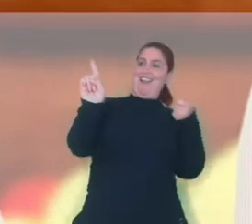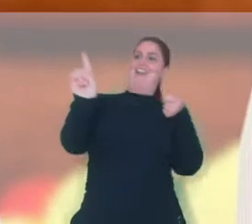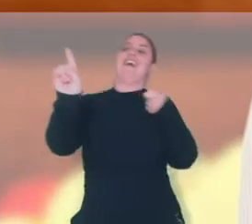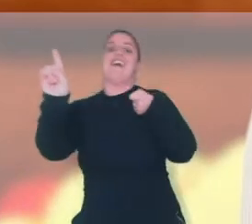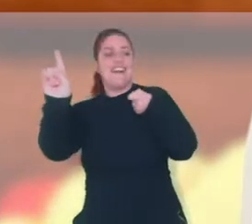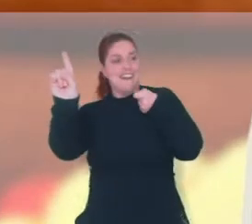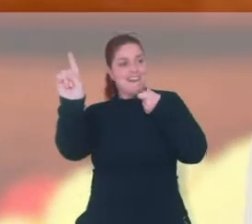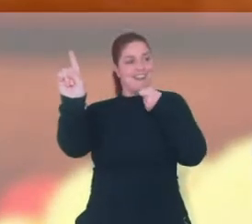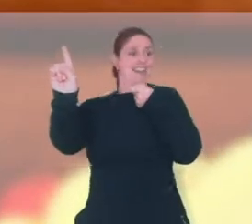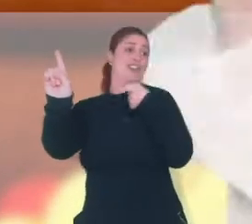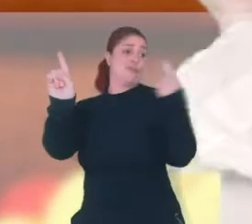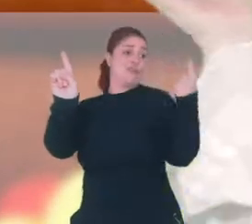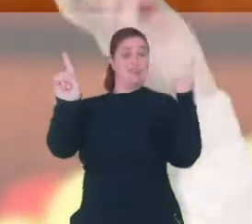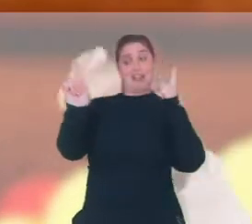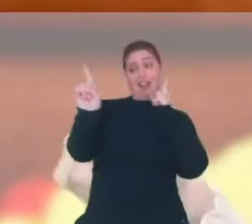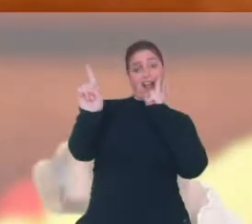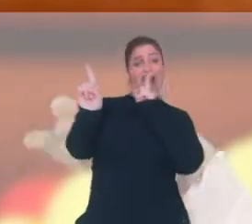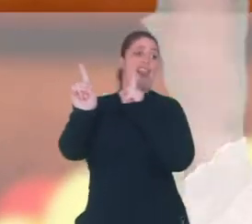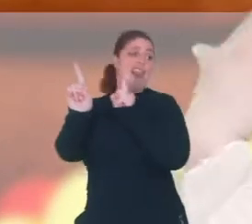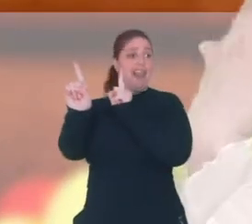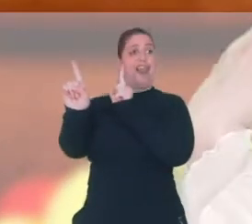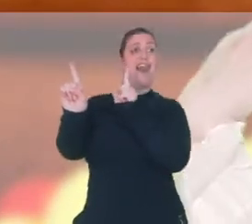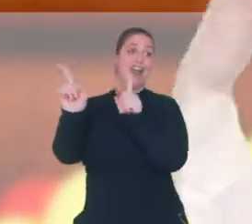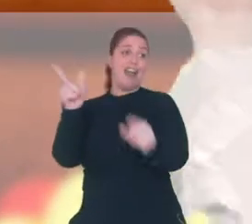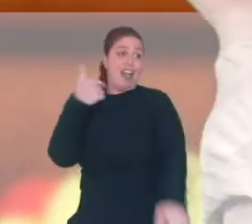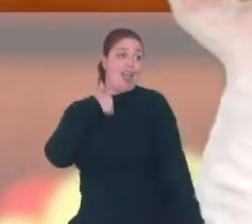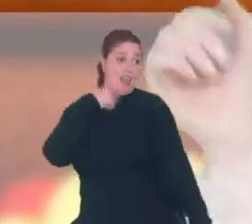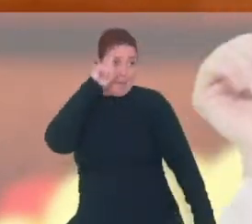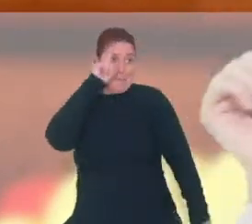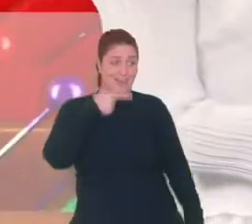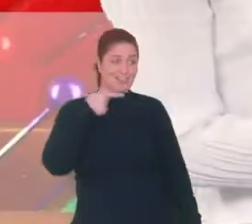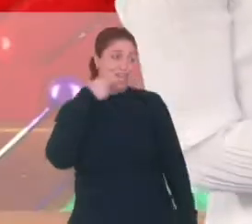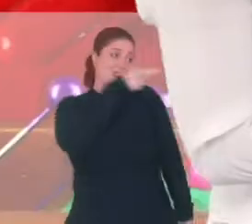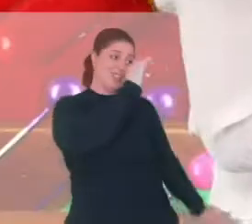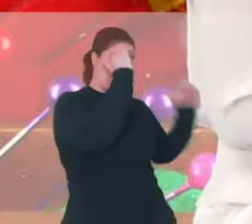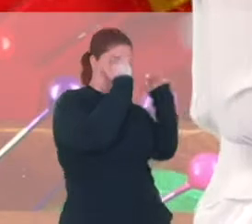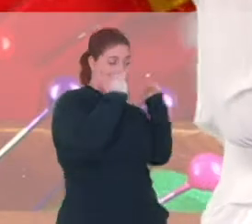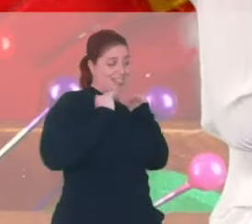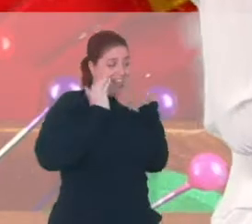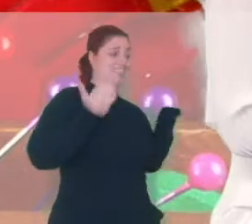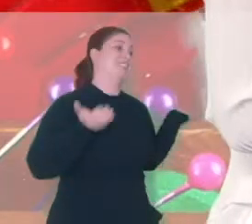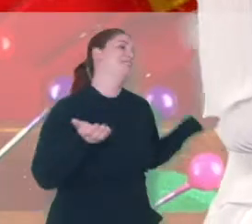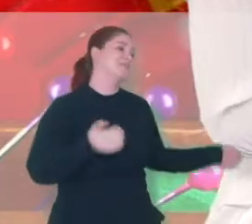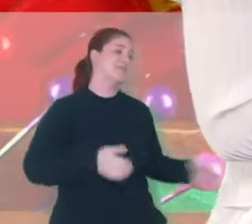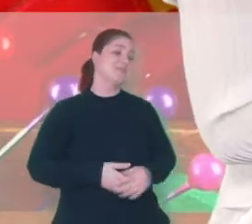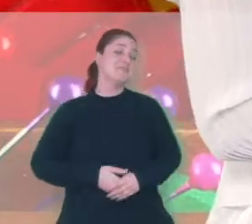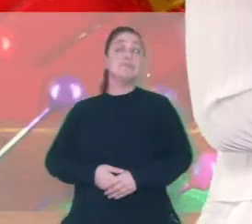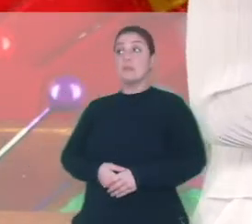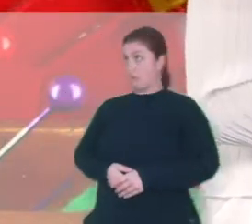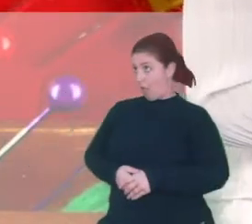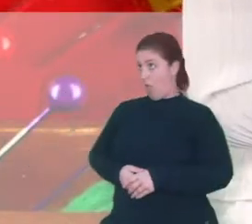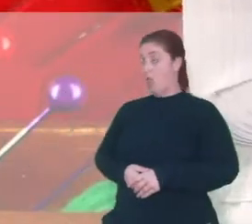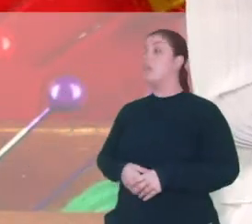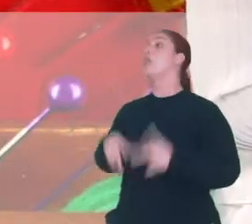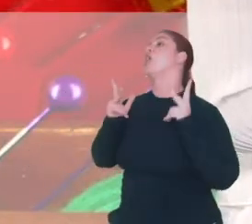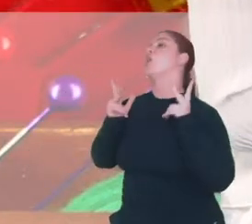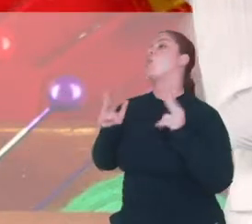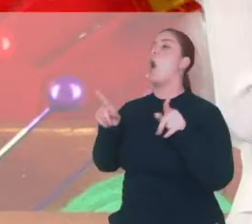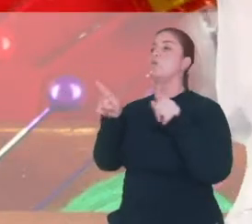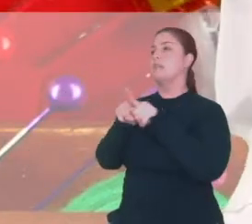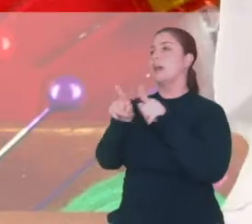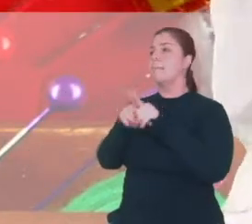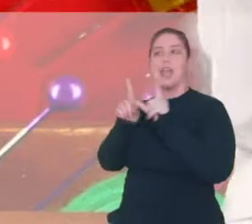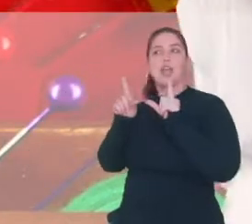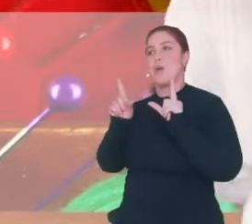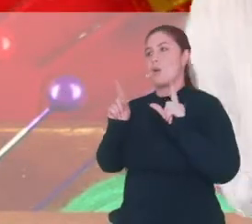que vem atrás, seguindo e obedecendo as minhas ordens. Da mesma forma que os batedores